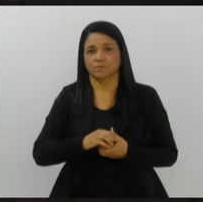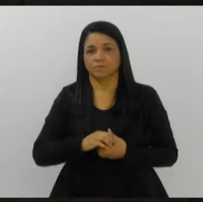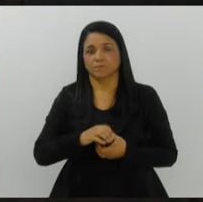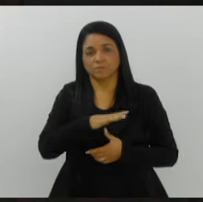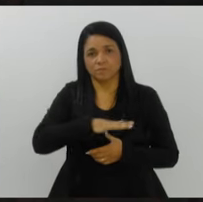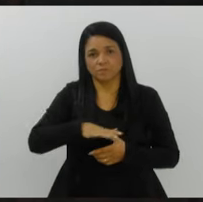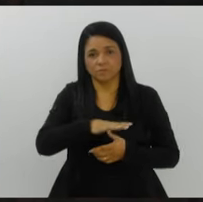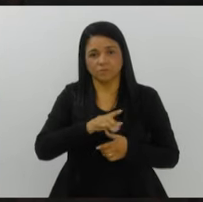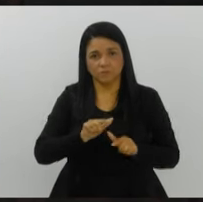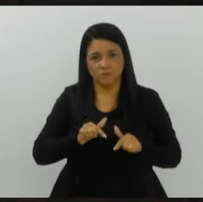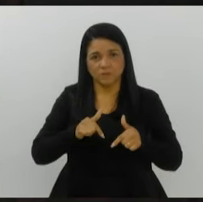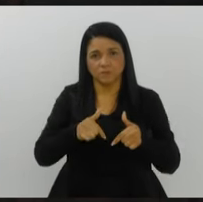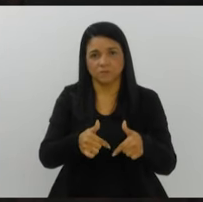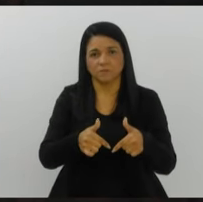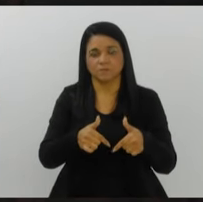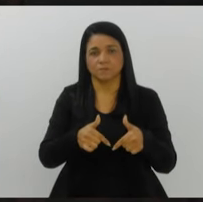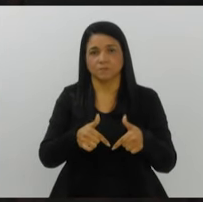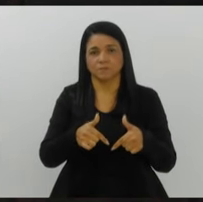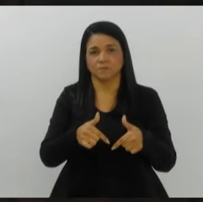de Ação